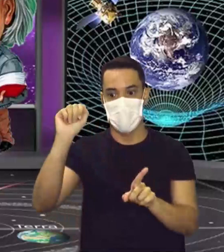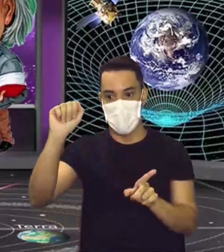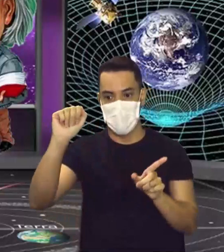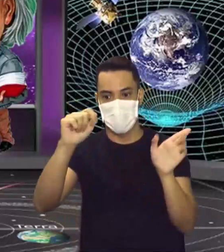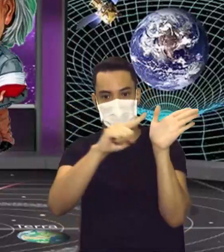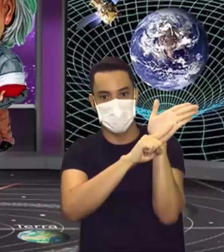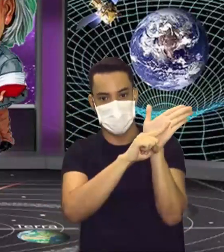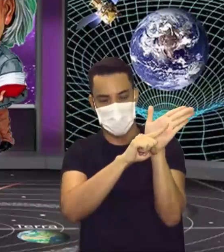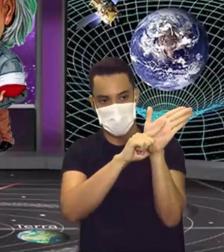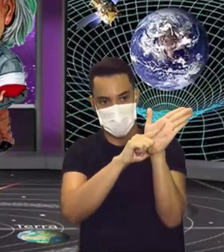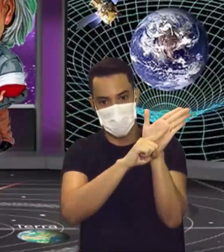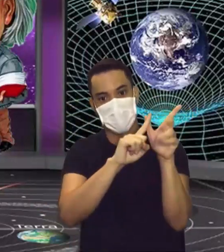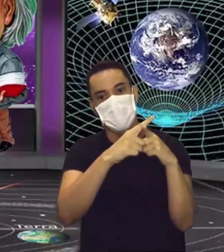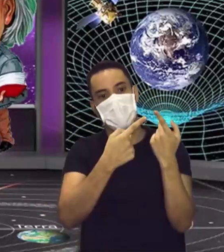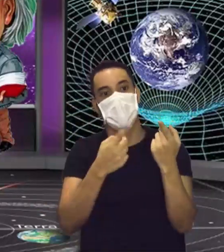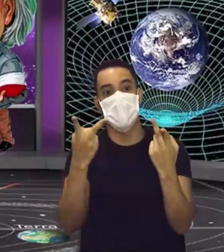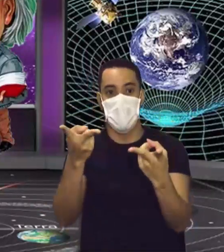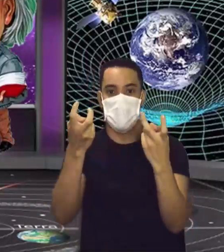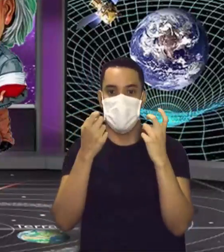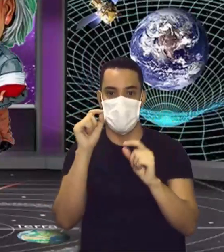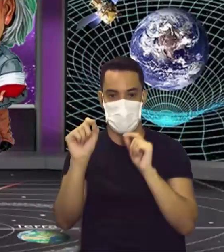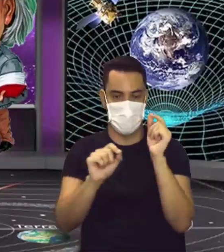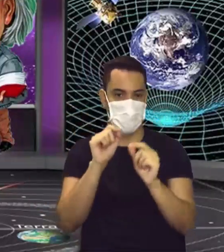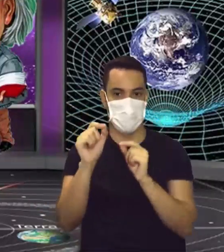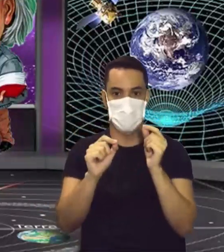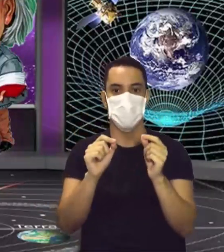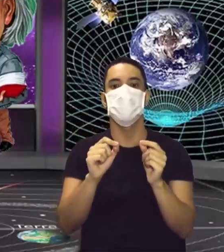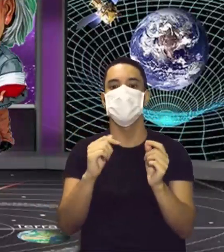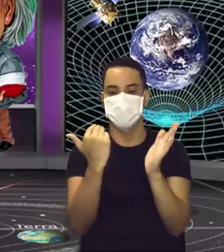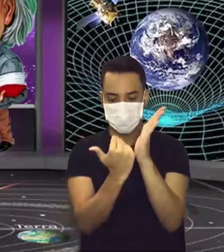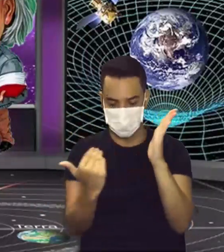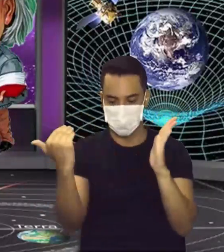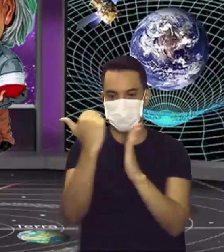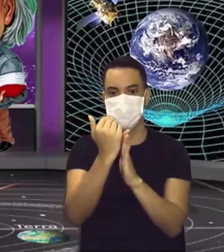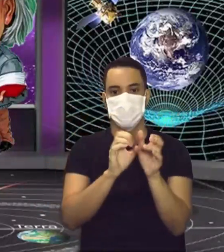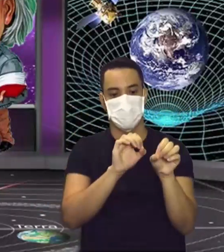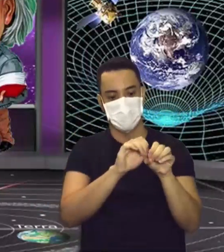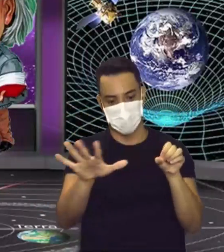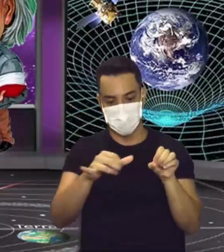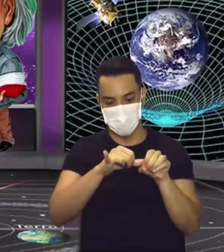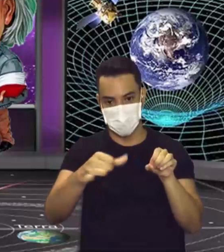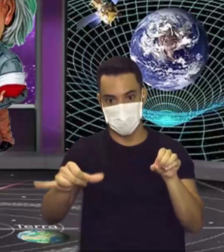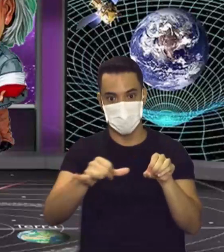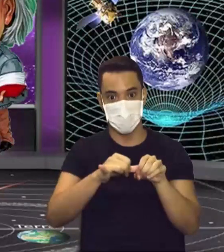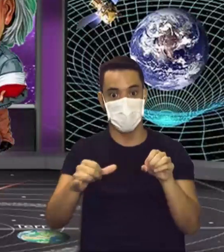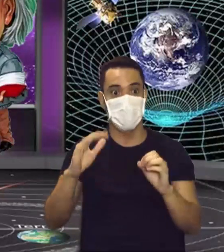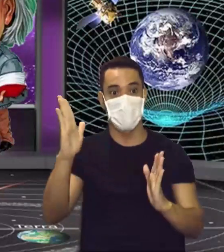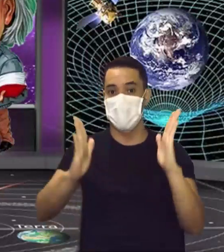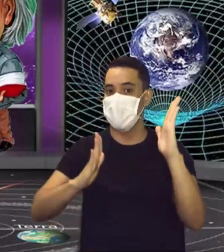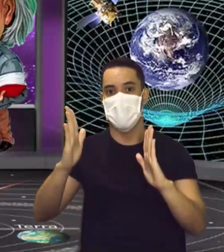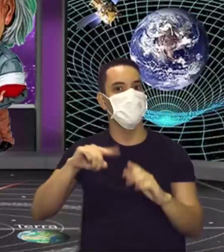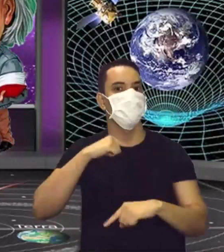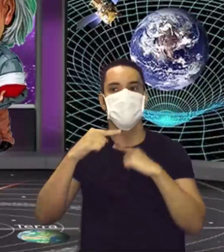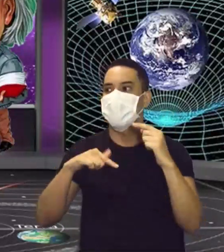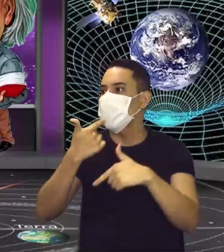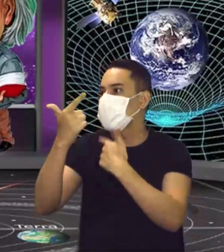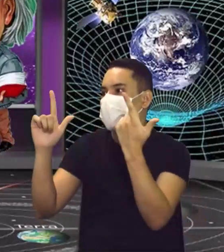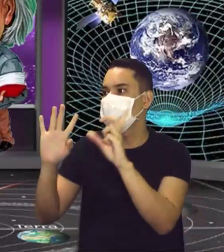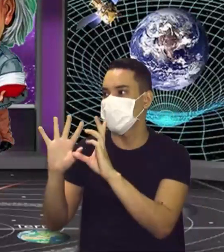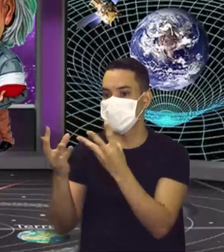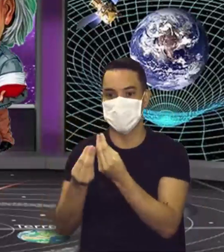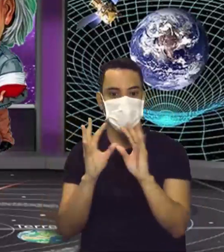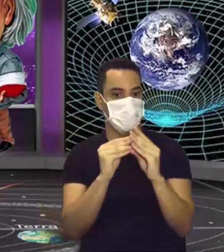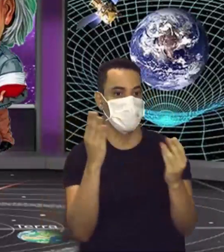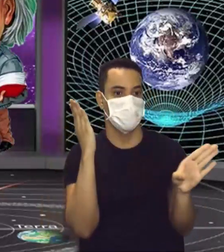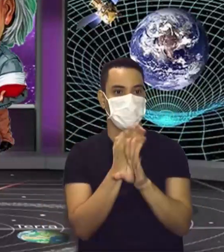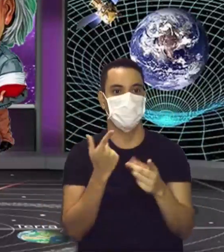na frente. Ele percebeu que o mercúrio viraria um supercondutor. E na época não deu para fazer isso com outras substâncias por causa